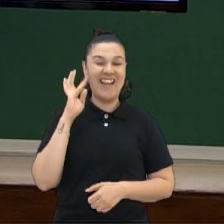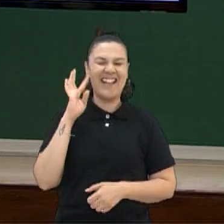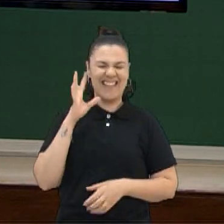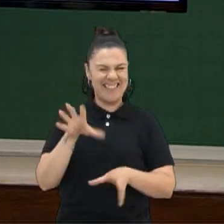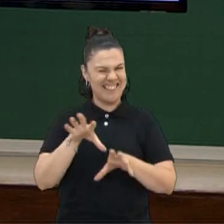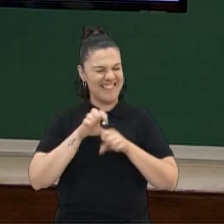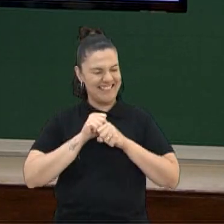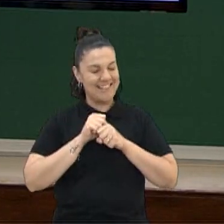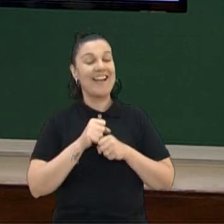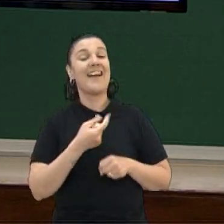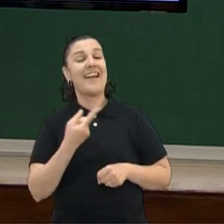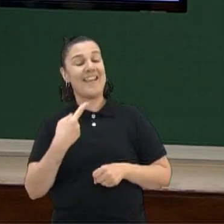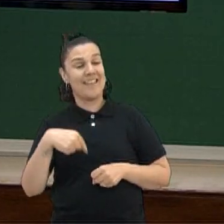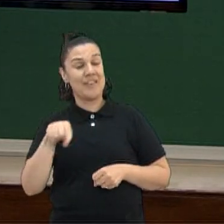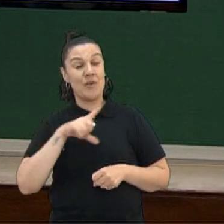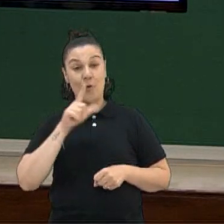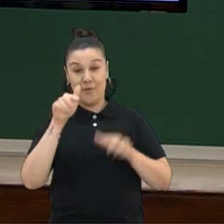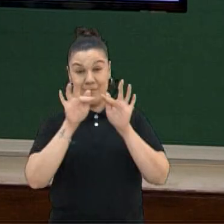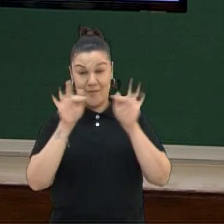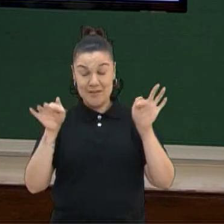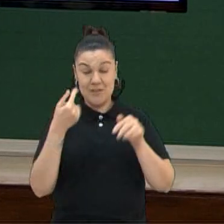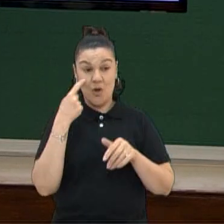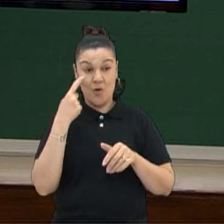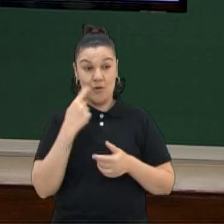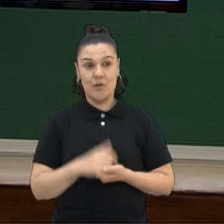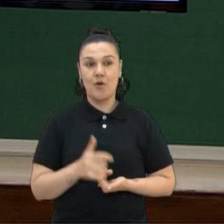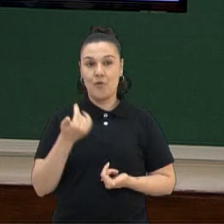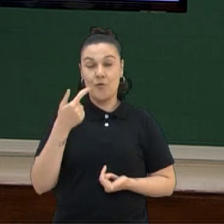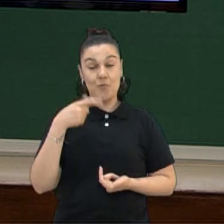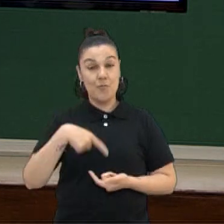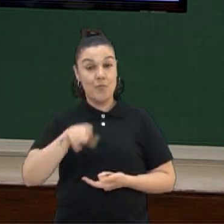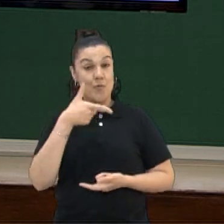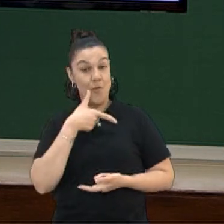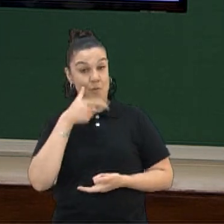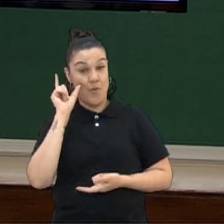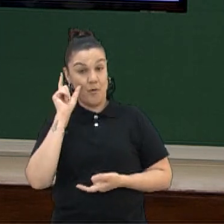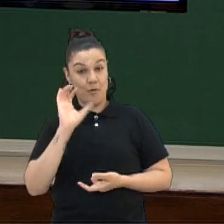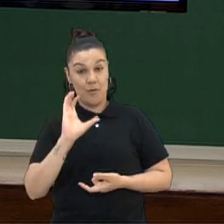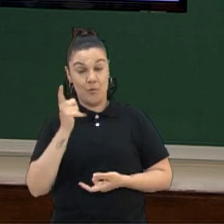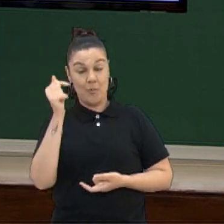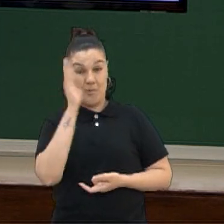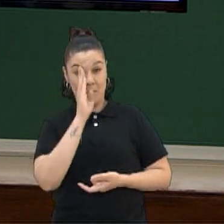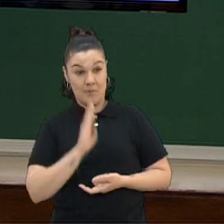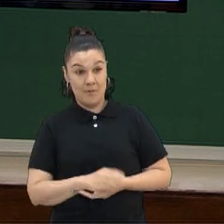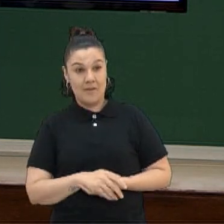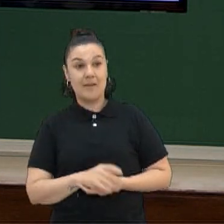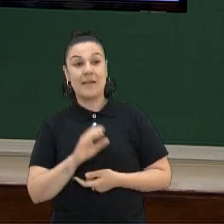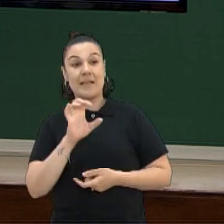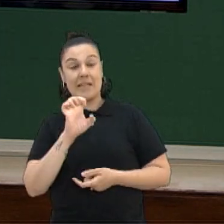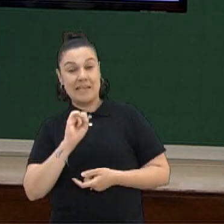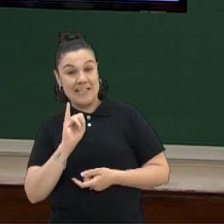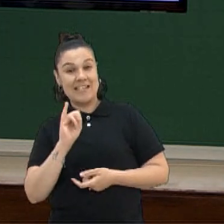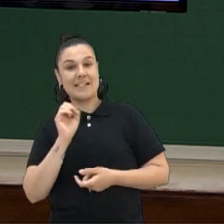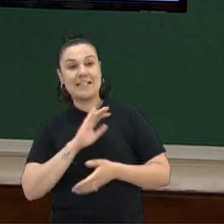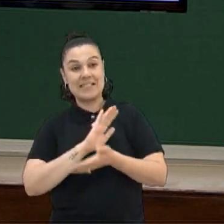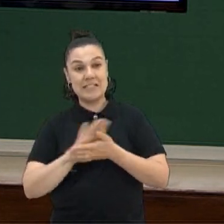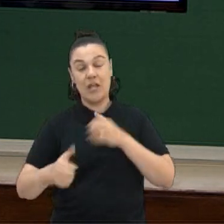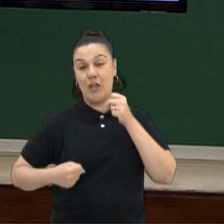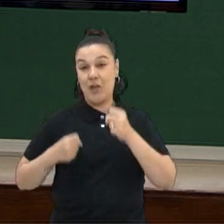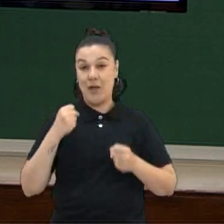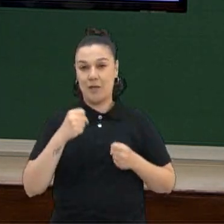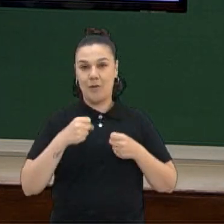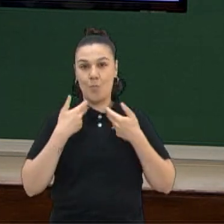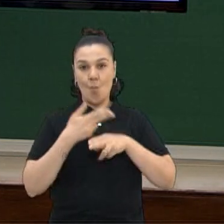Pega essa, né? Eu tenho uma outra, ó. Foi ontem no Clube Brasil e saí